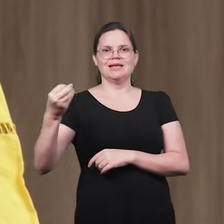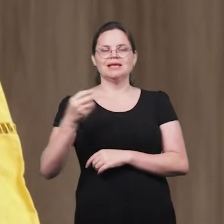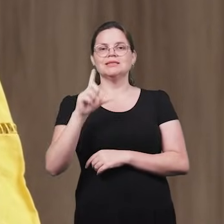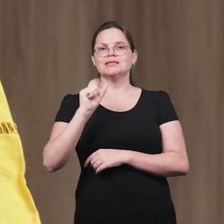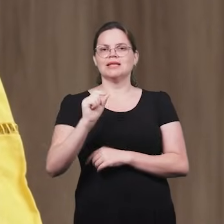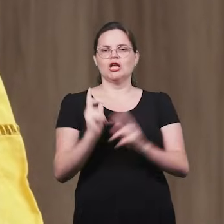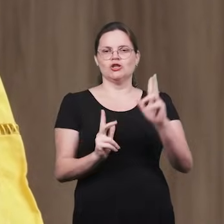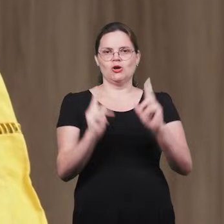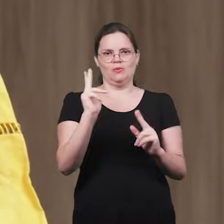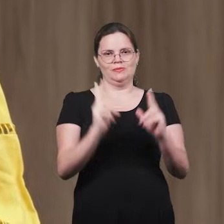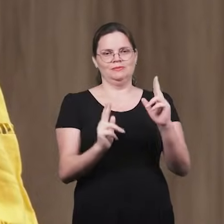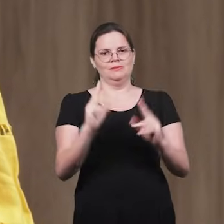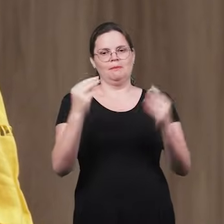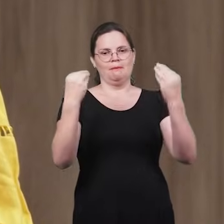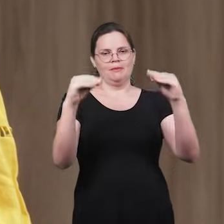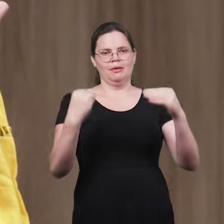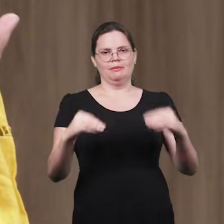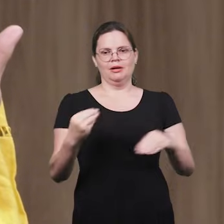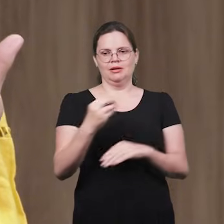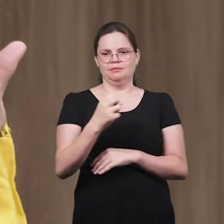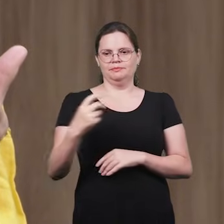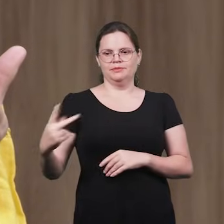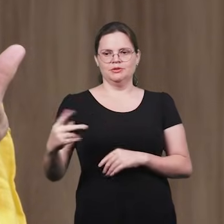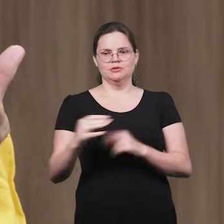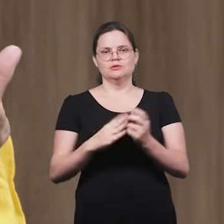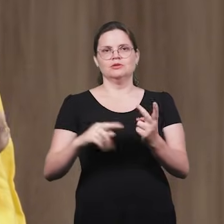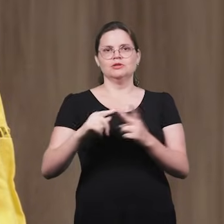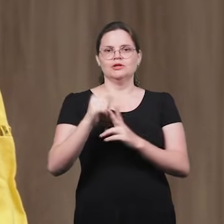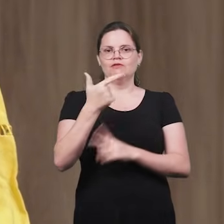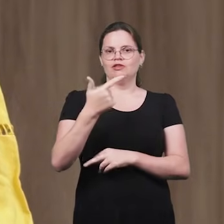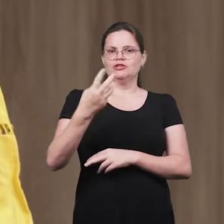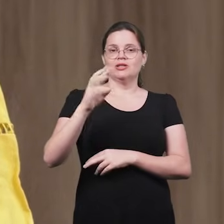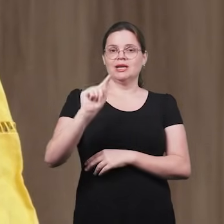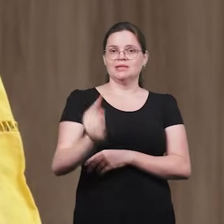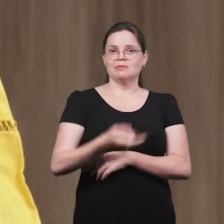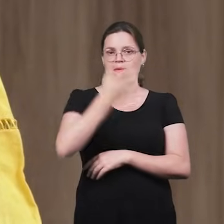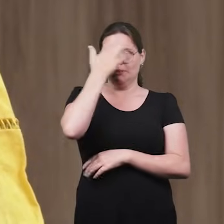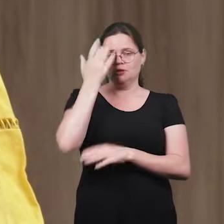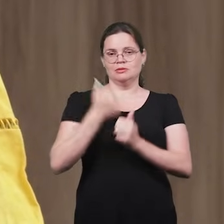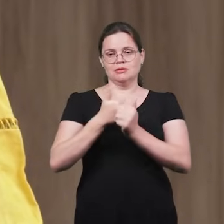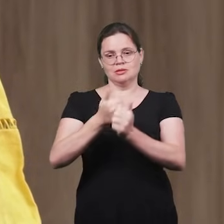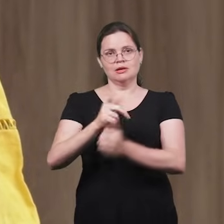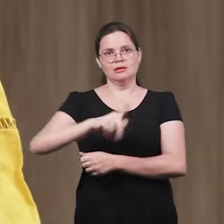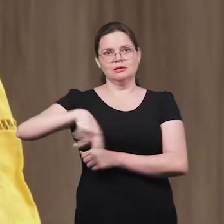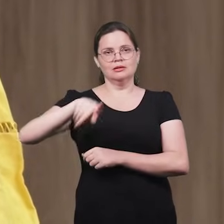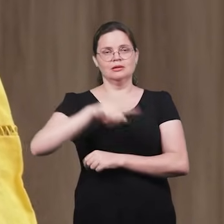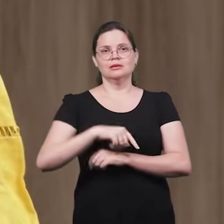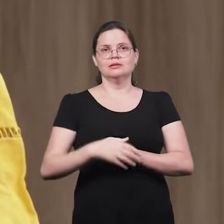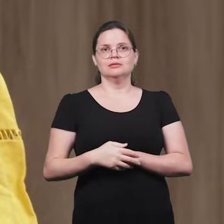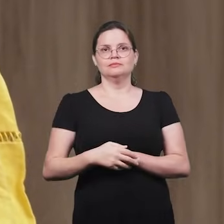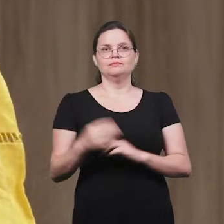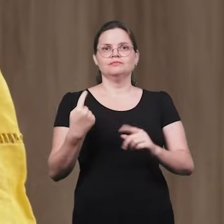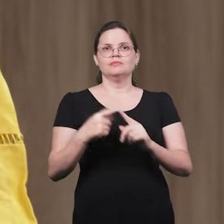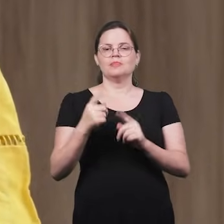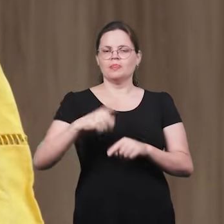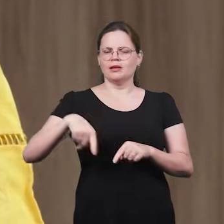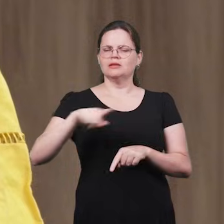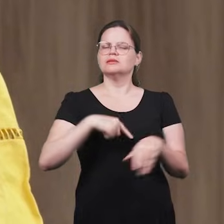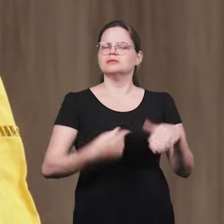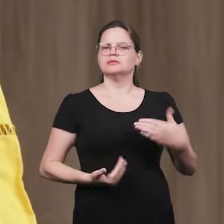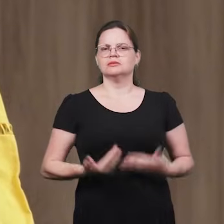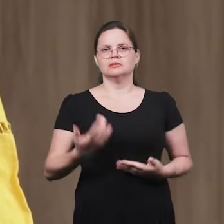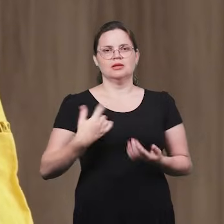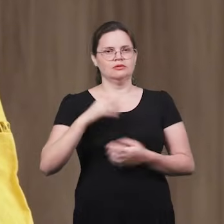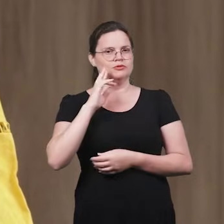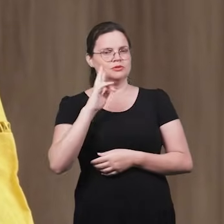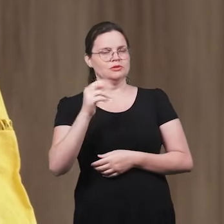dos episódios, quase 23 mil seguidores ali, que são seguidores de servos e servas, de